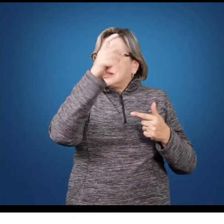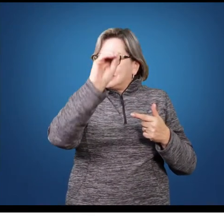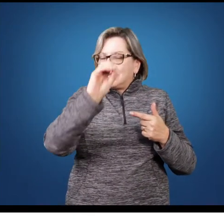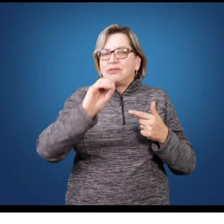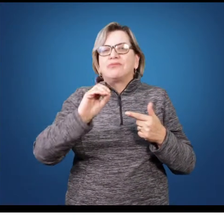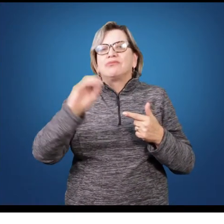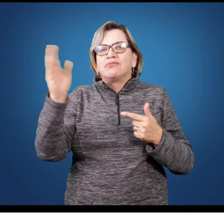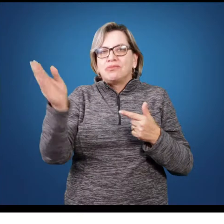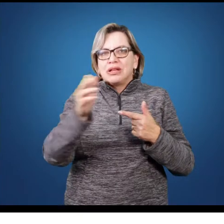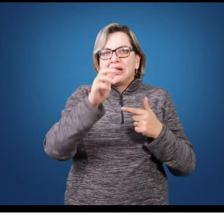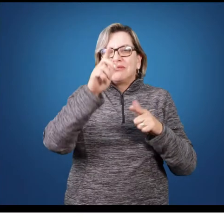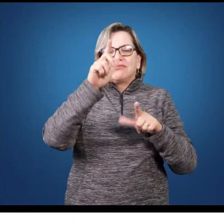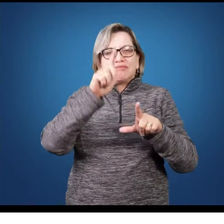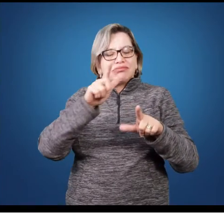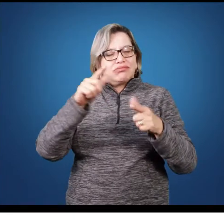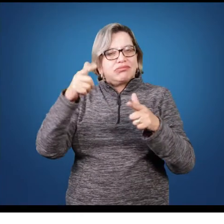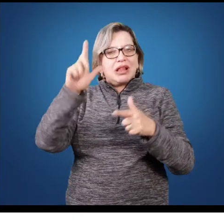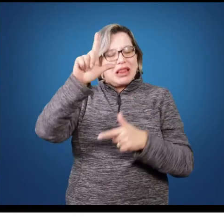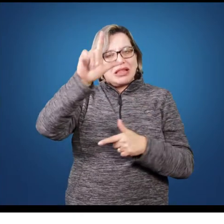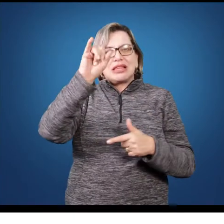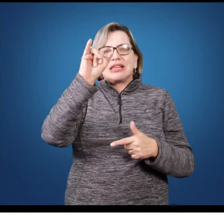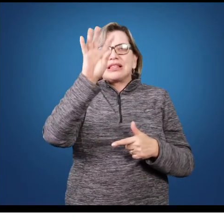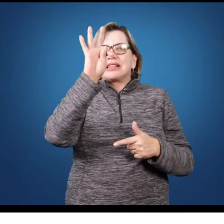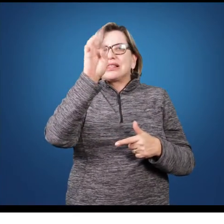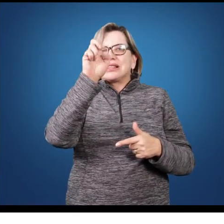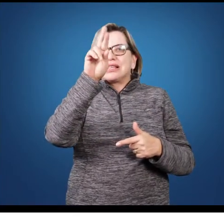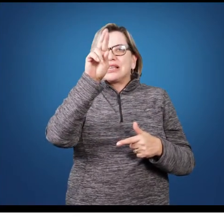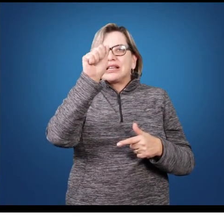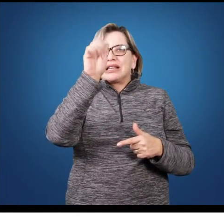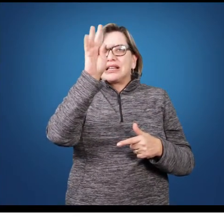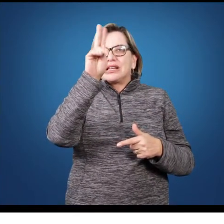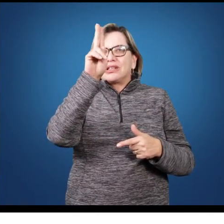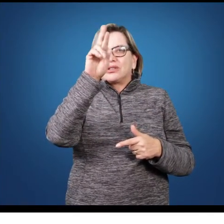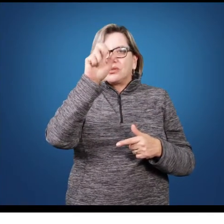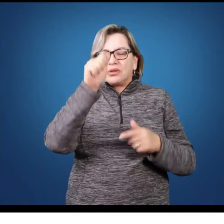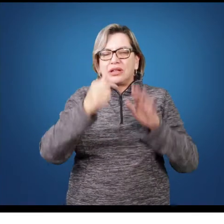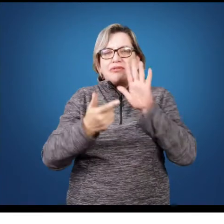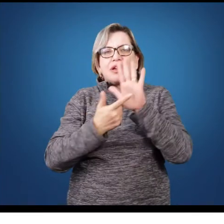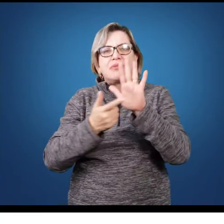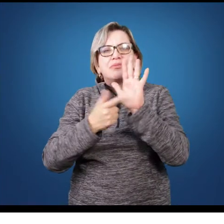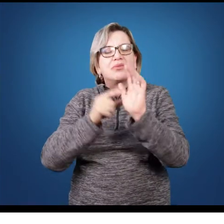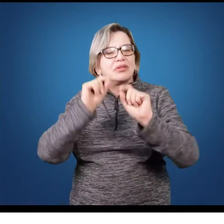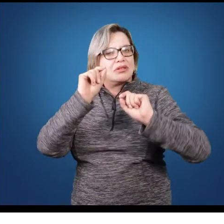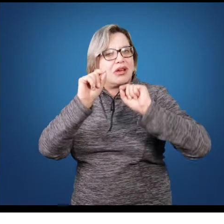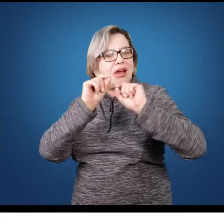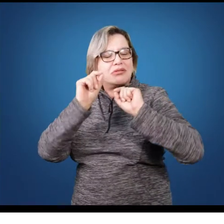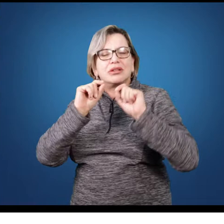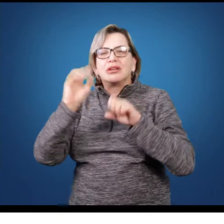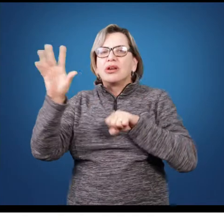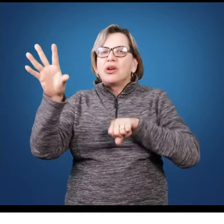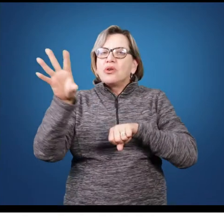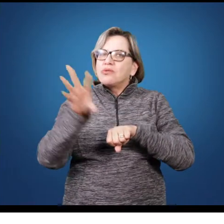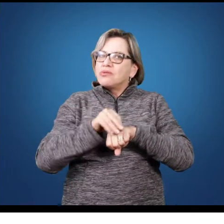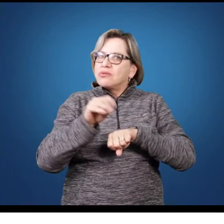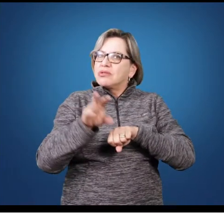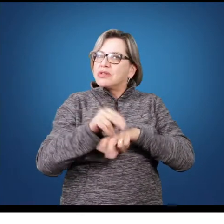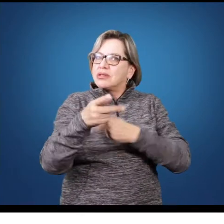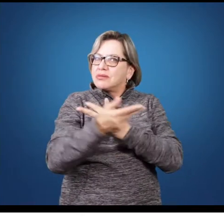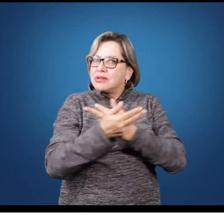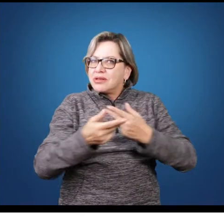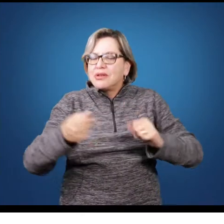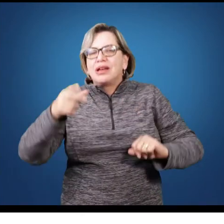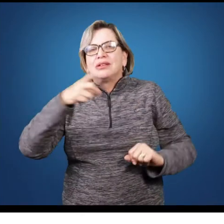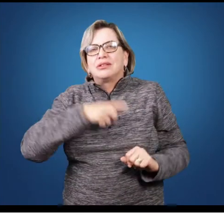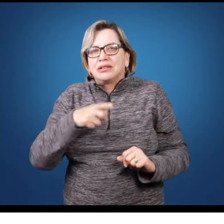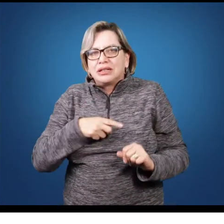informações acerca da situação real do tema ou do problema pesquisado. Deve conhecer as